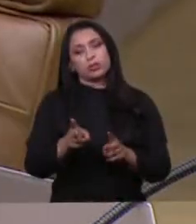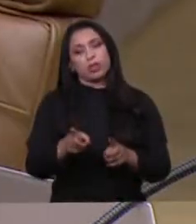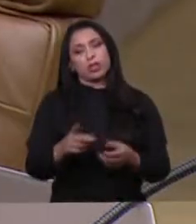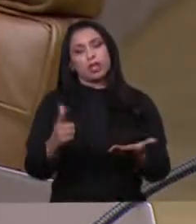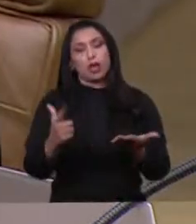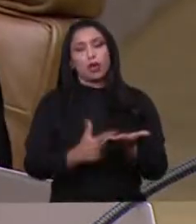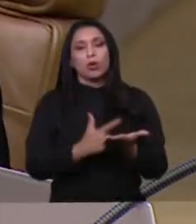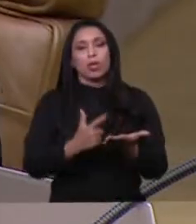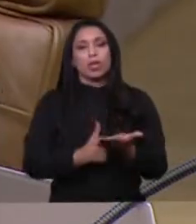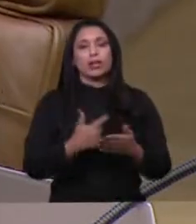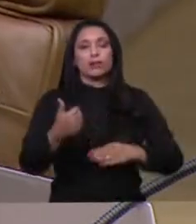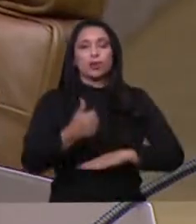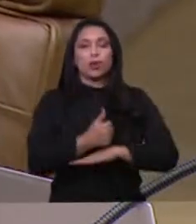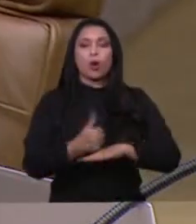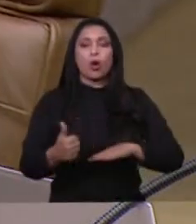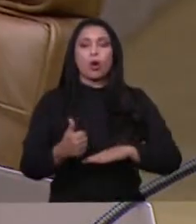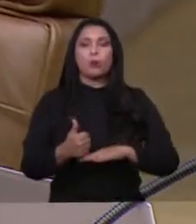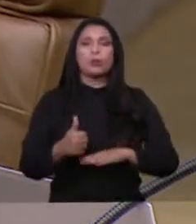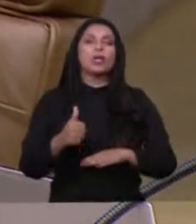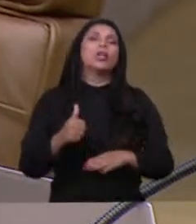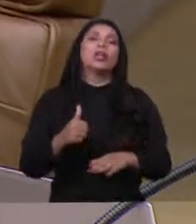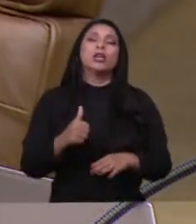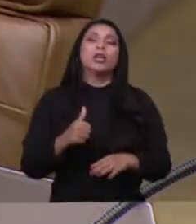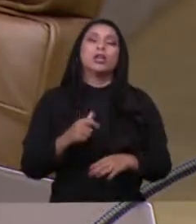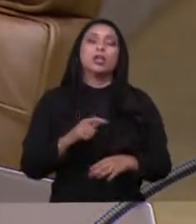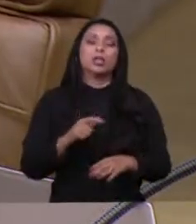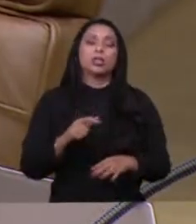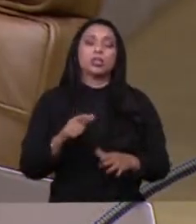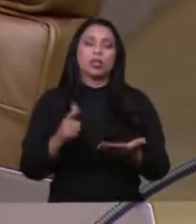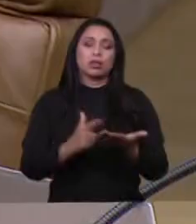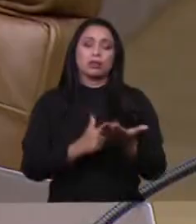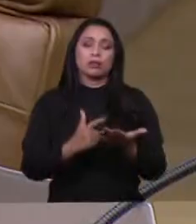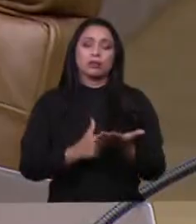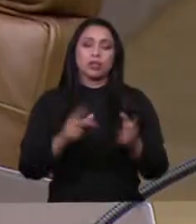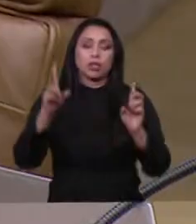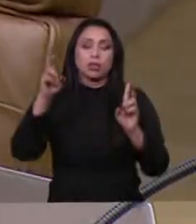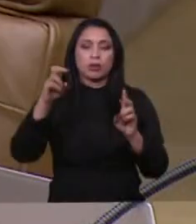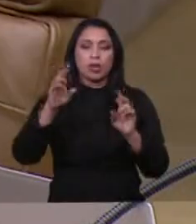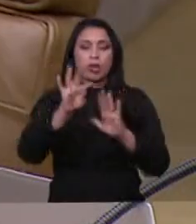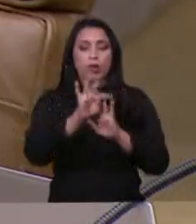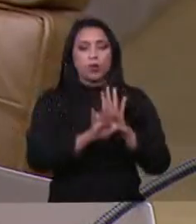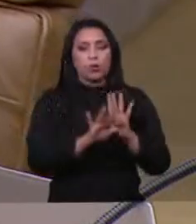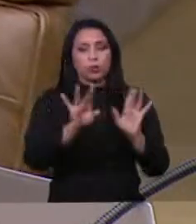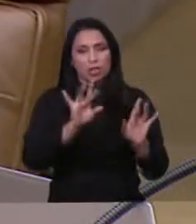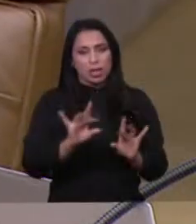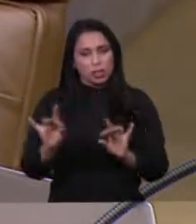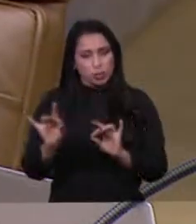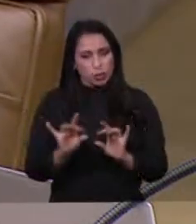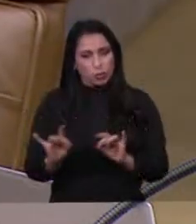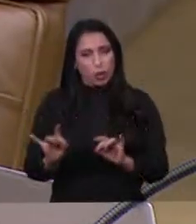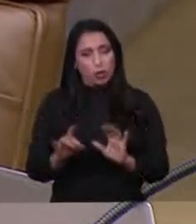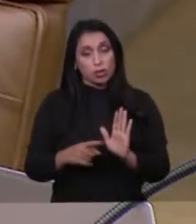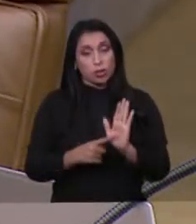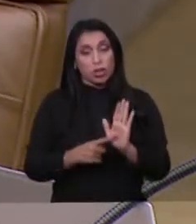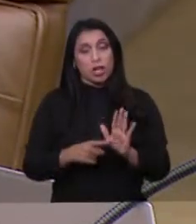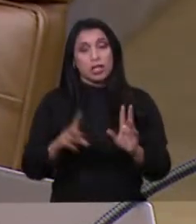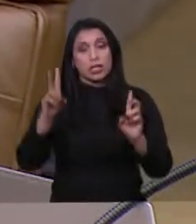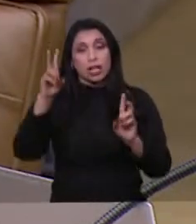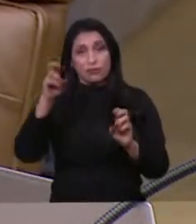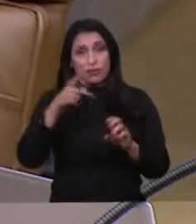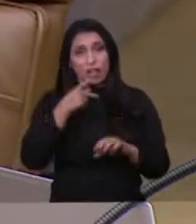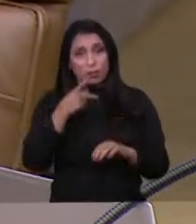livro, Golpe de Estado, do Newton Bigotto, e faço a transcrição de uma passagem que ele diz que golpes de